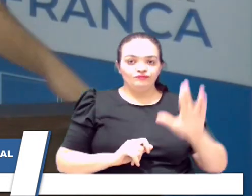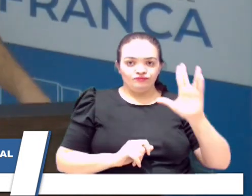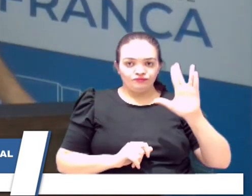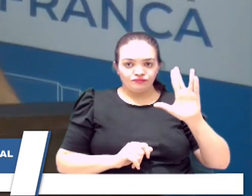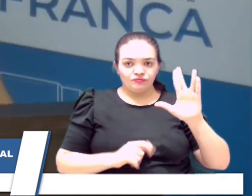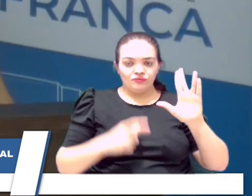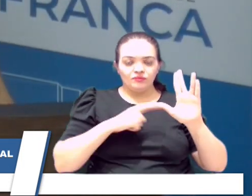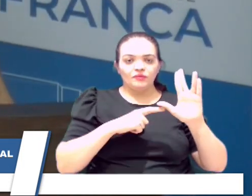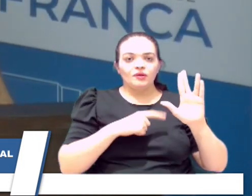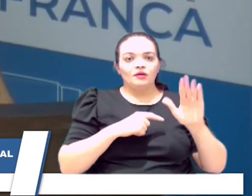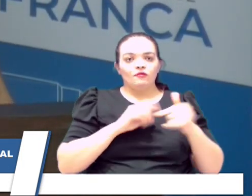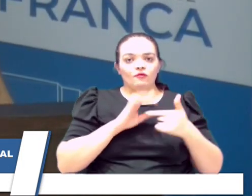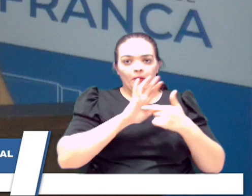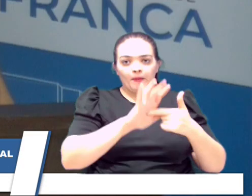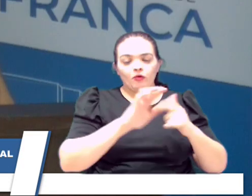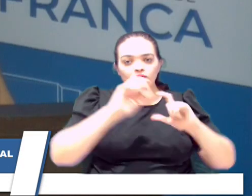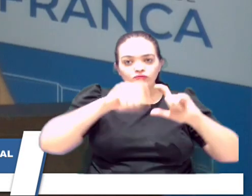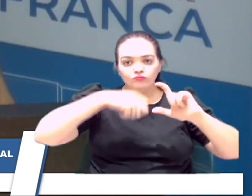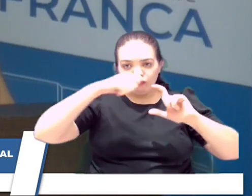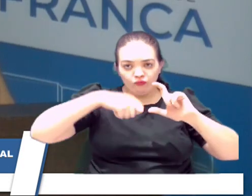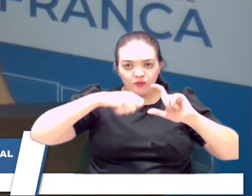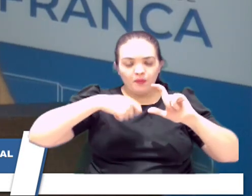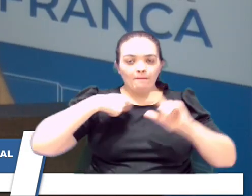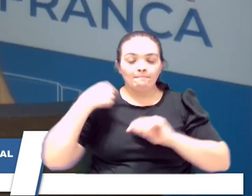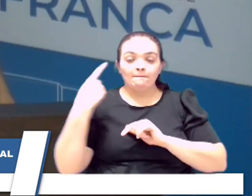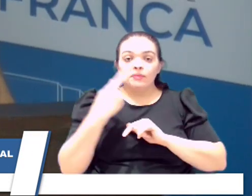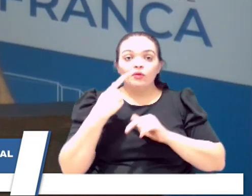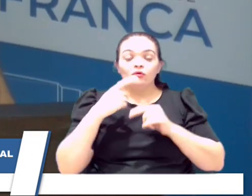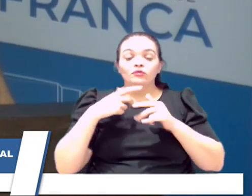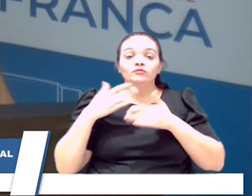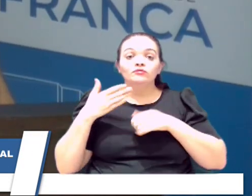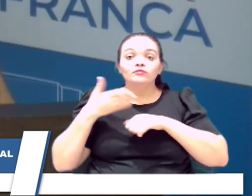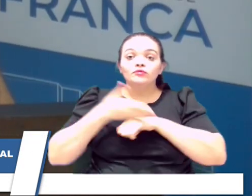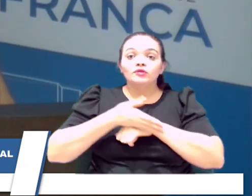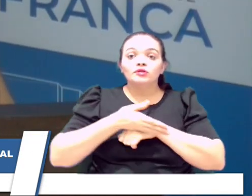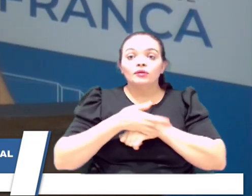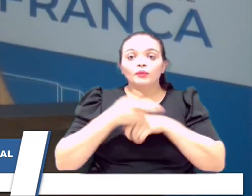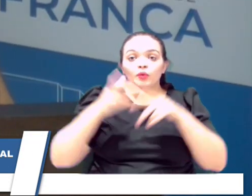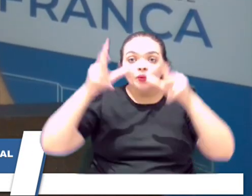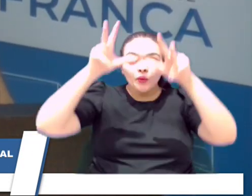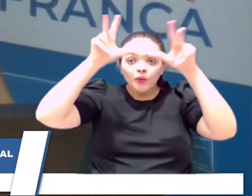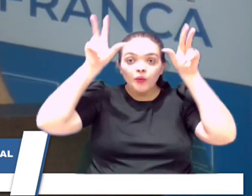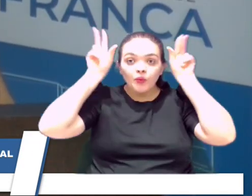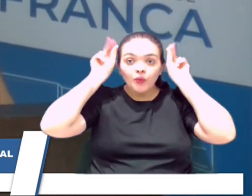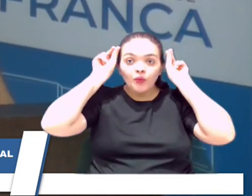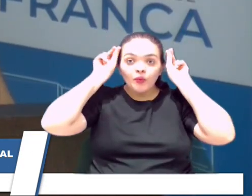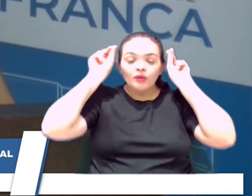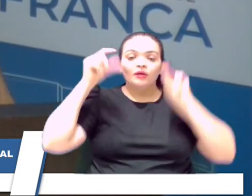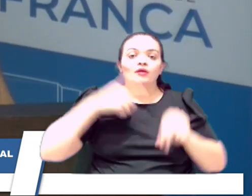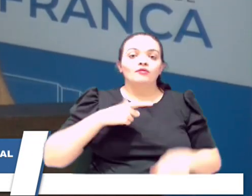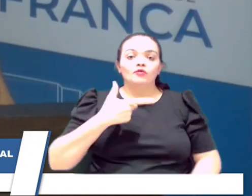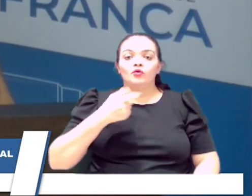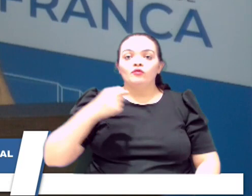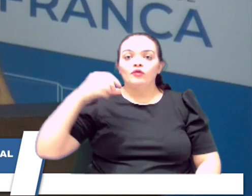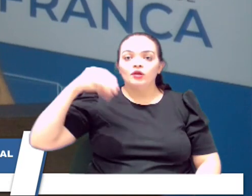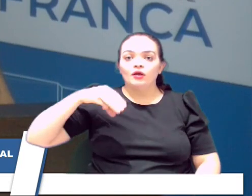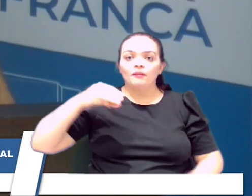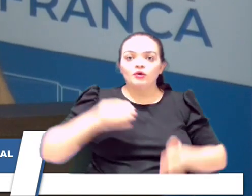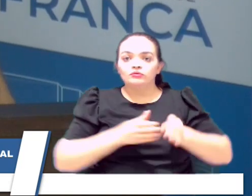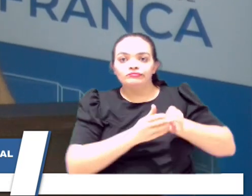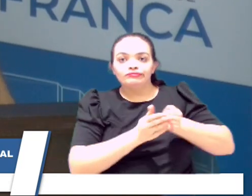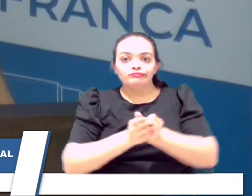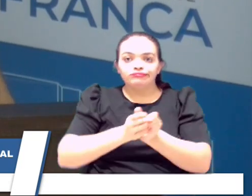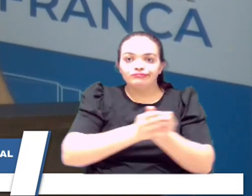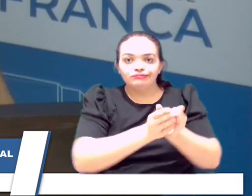que a gente vai passar é um trecho que a gente foi para o Amazonas, onde você tem que andar quase 20 minutos de barco, onde não